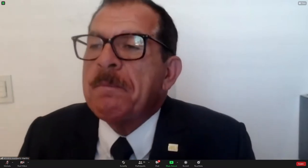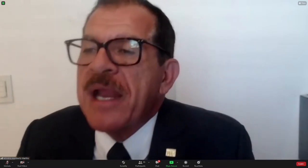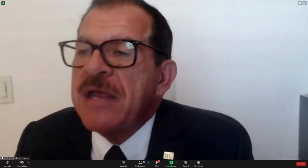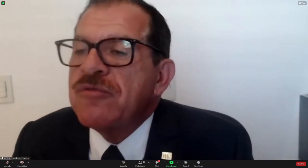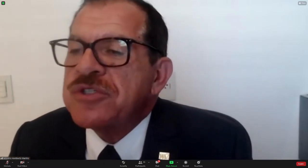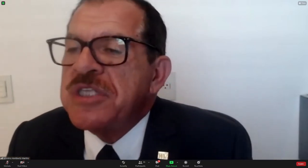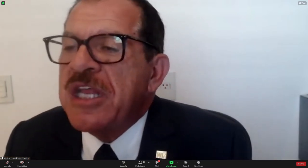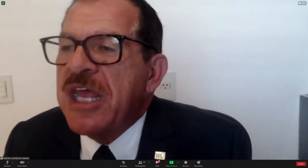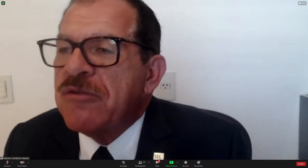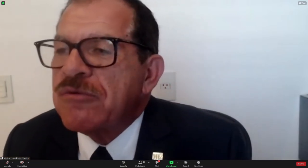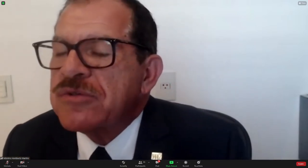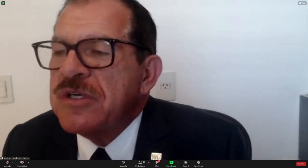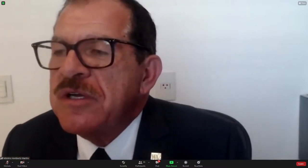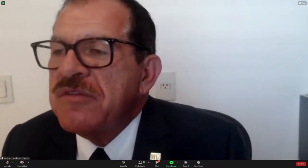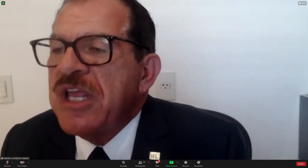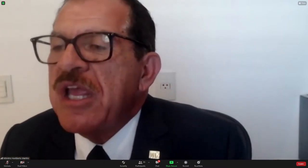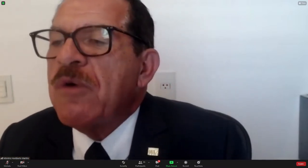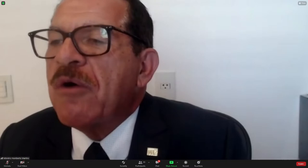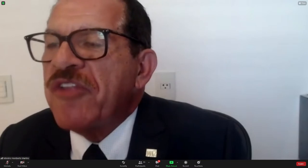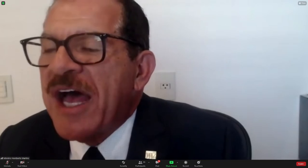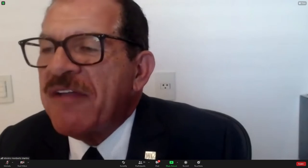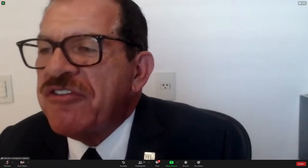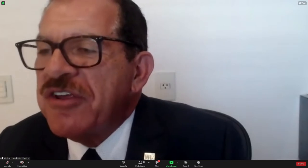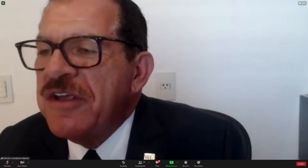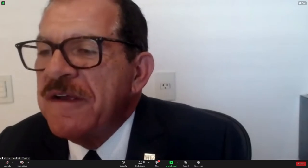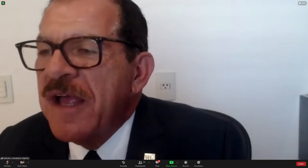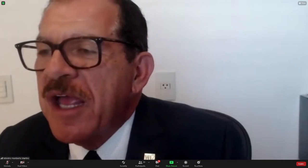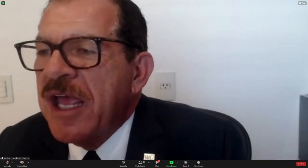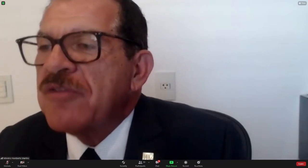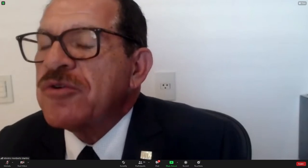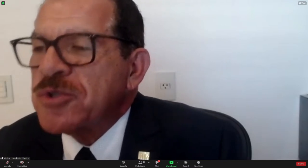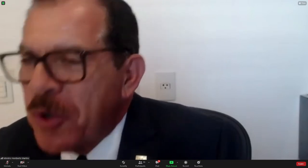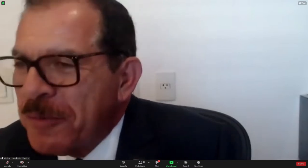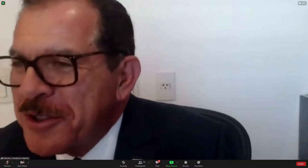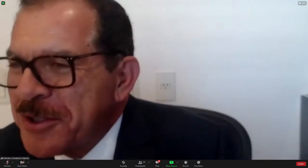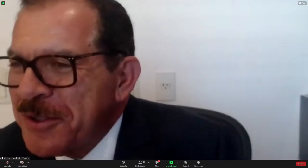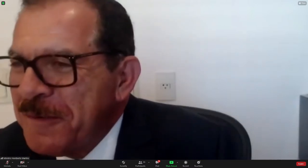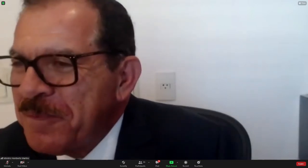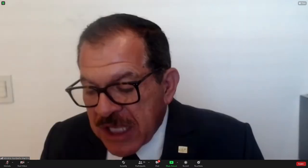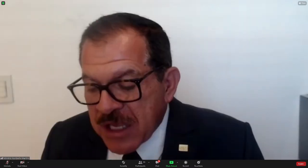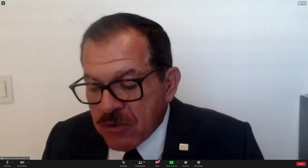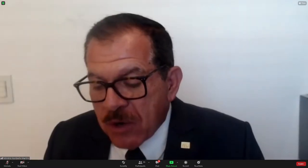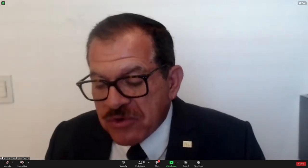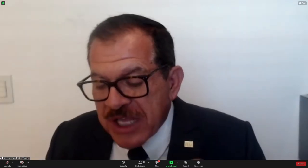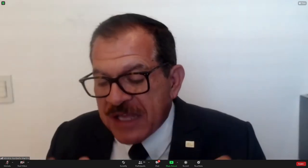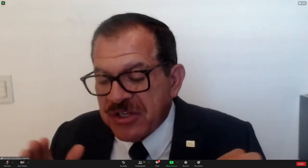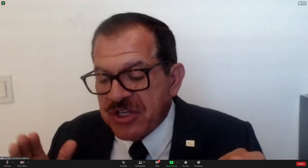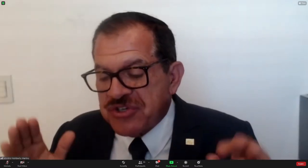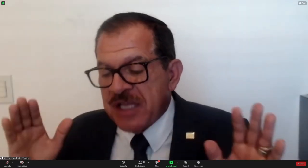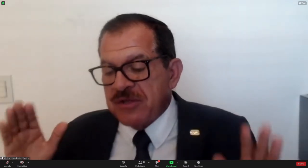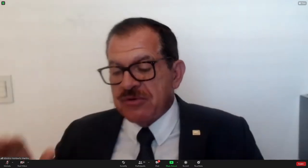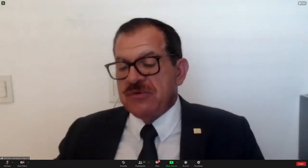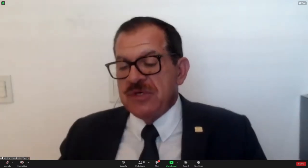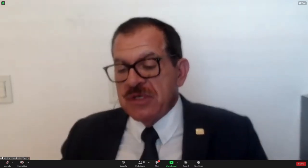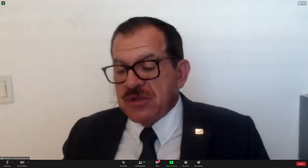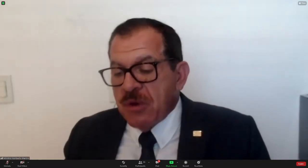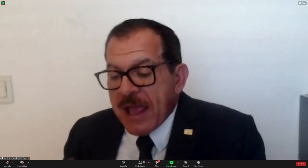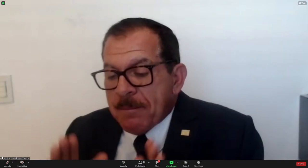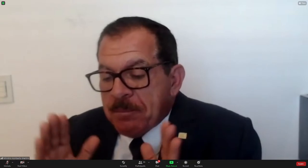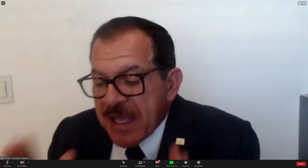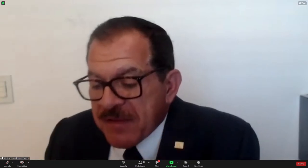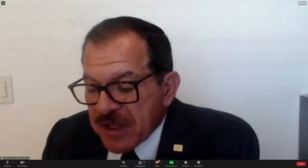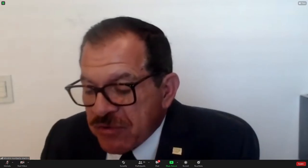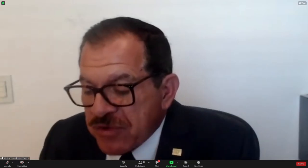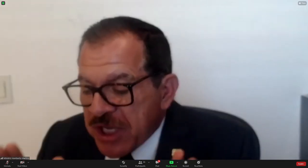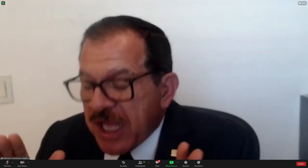de plenos direitos de igualdade entre os homens. A igualdade de gênero não